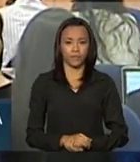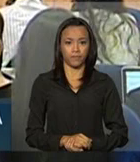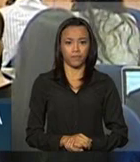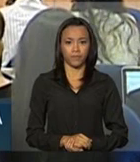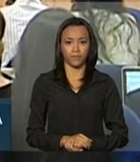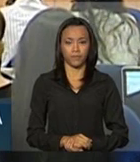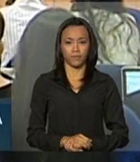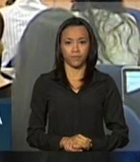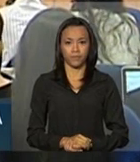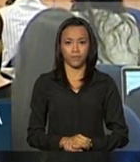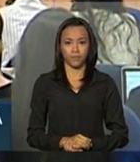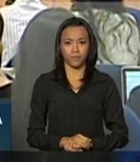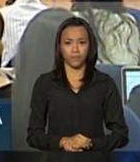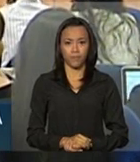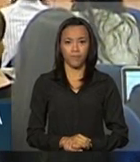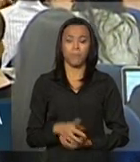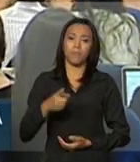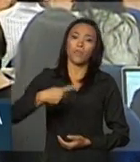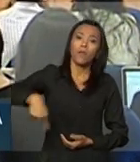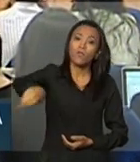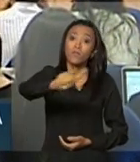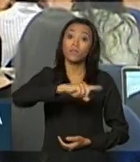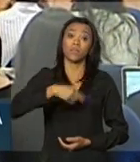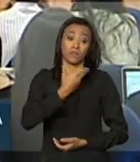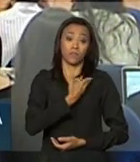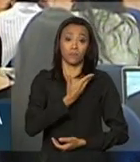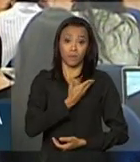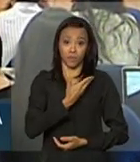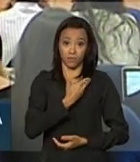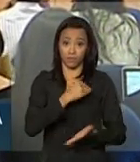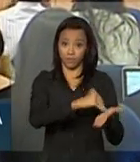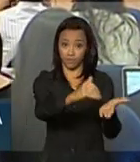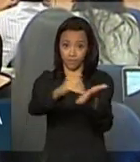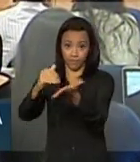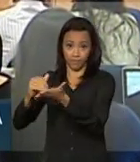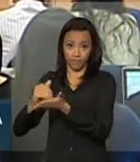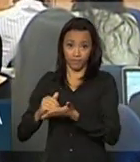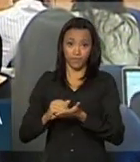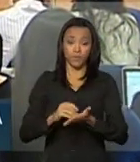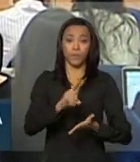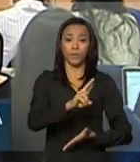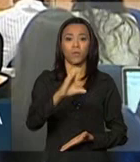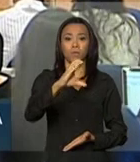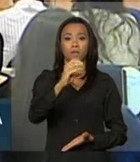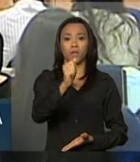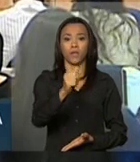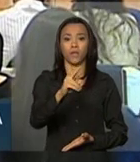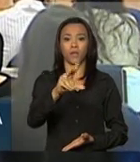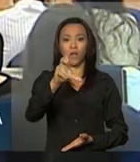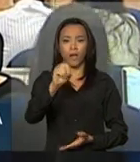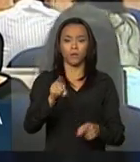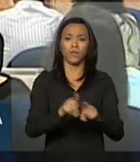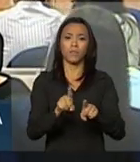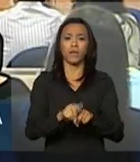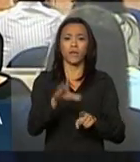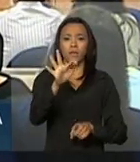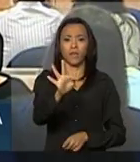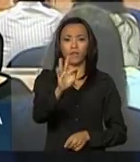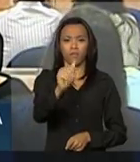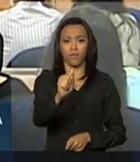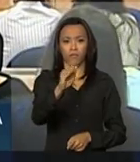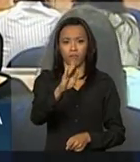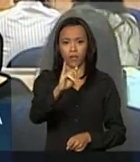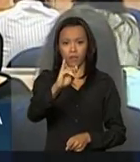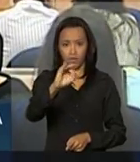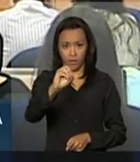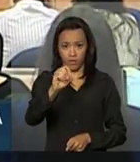O colega aqui do secretariado, Carlos Gadelha. Fábio Mesquita, diretor do departamento